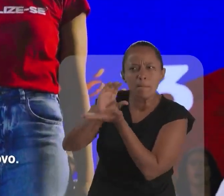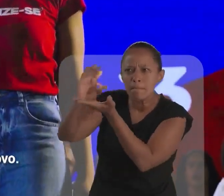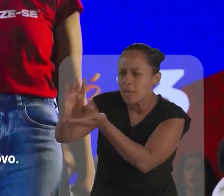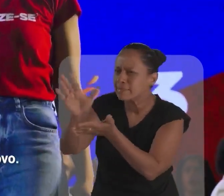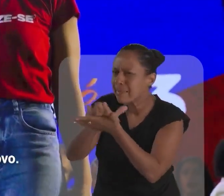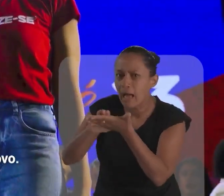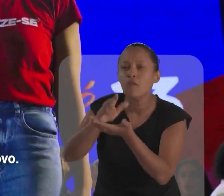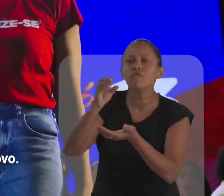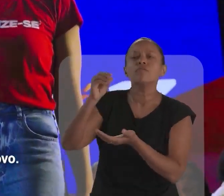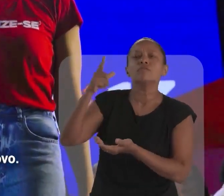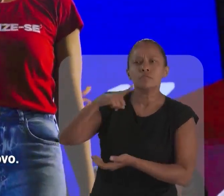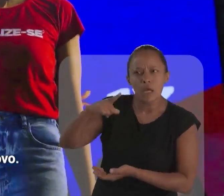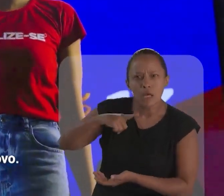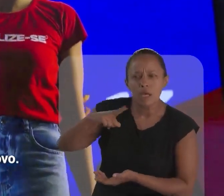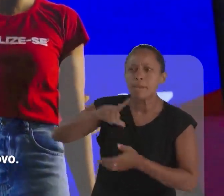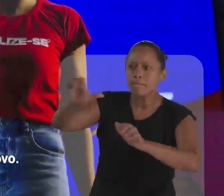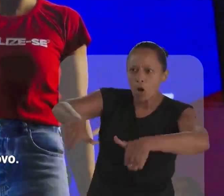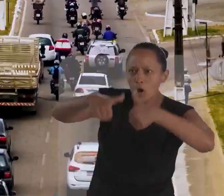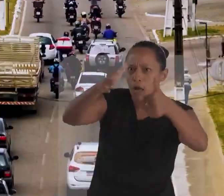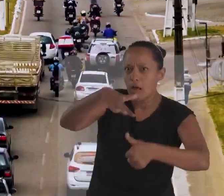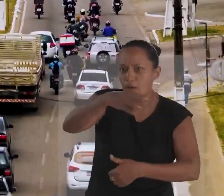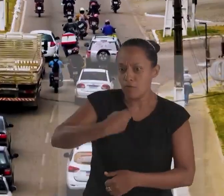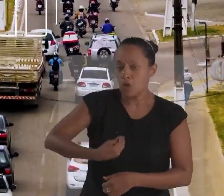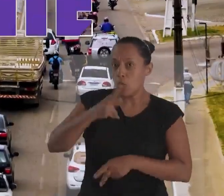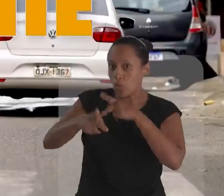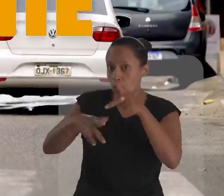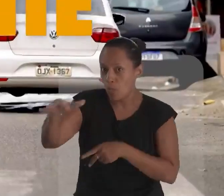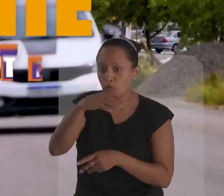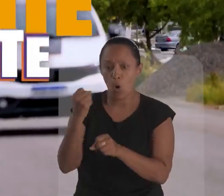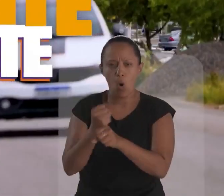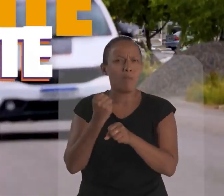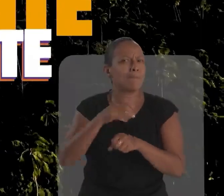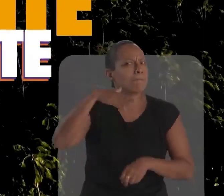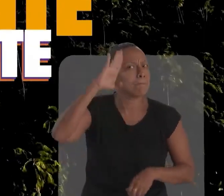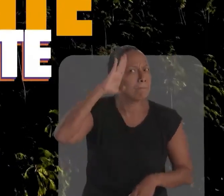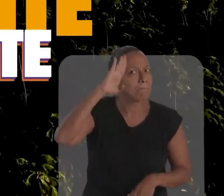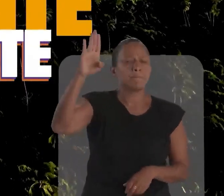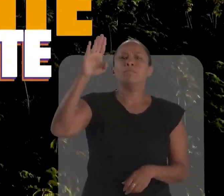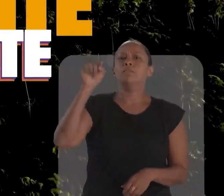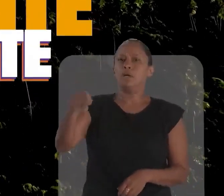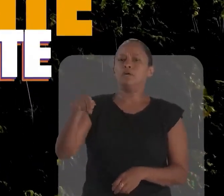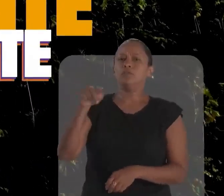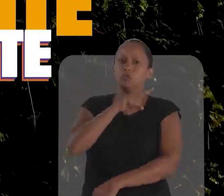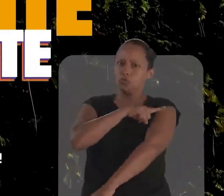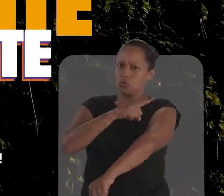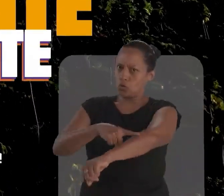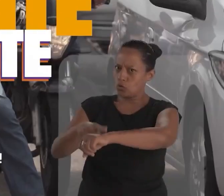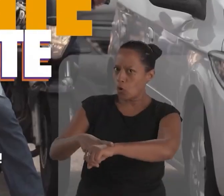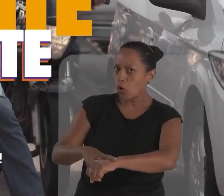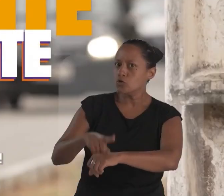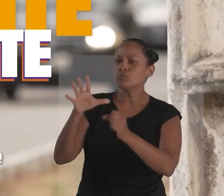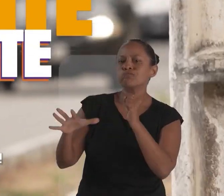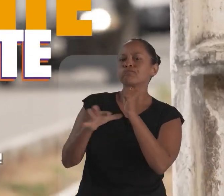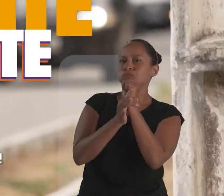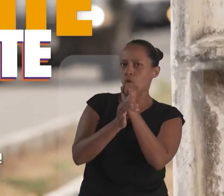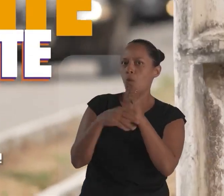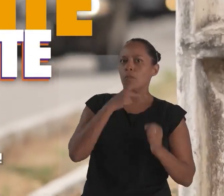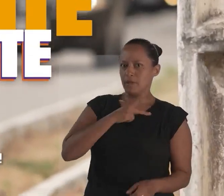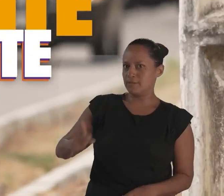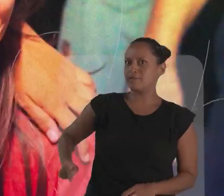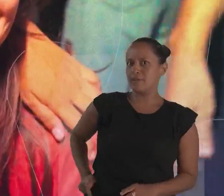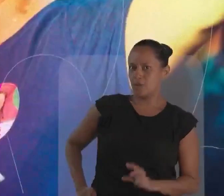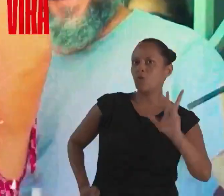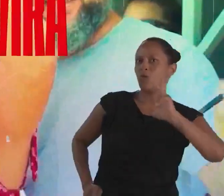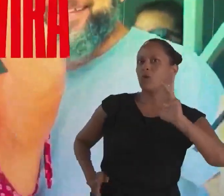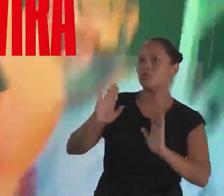você melhorar a vida desse povo. Essa é a obra mais importante da Zona Norte, já garantida pelo governo do presidente